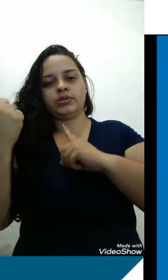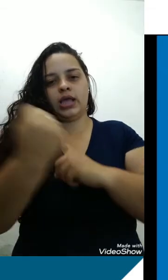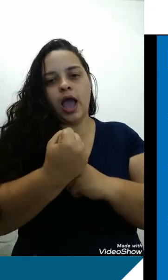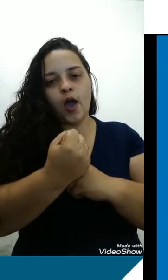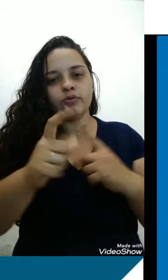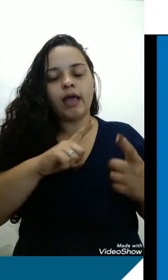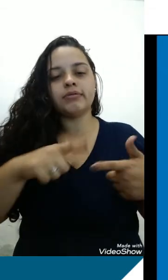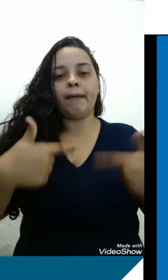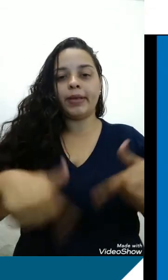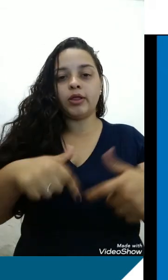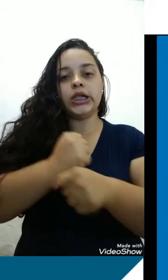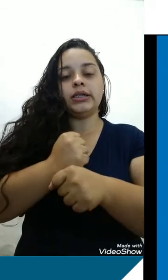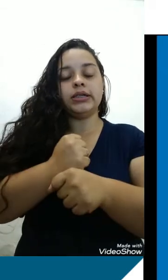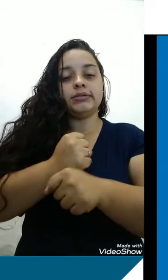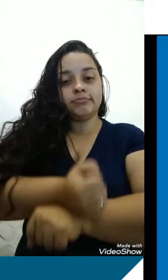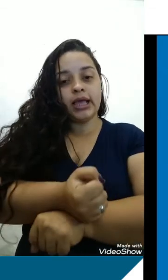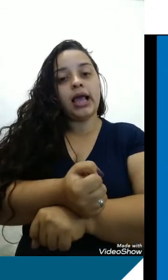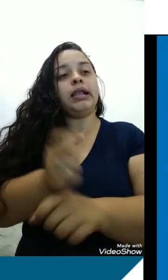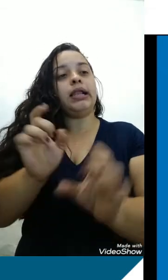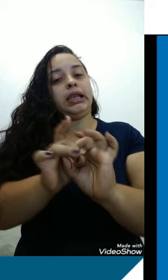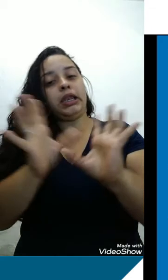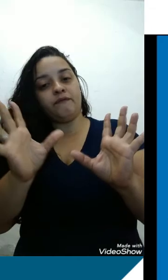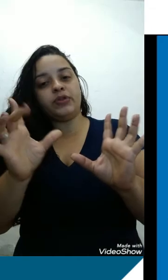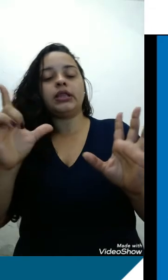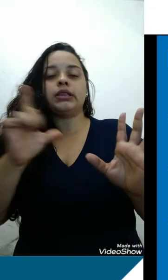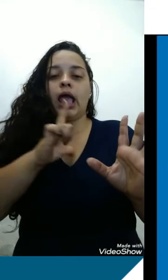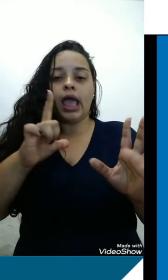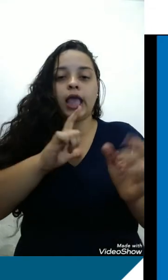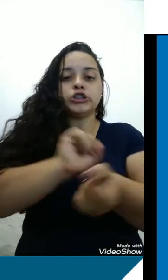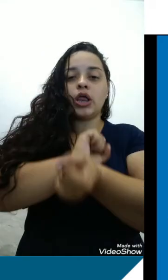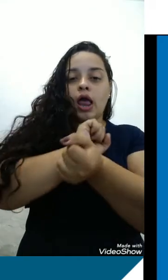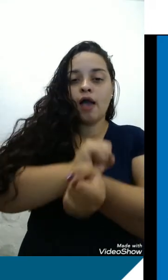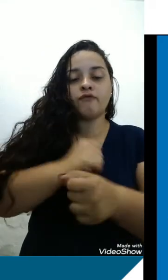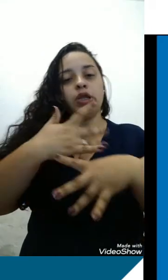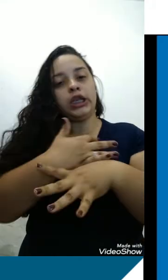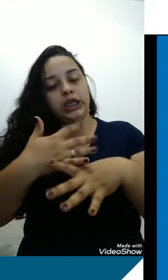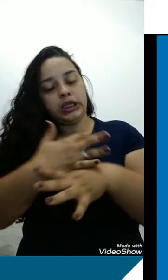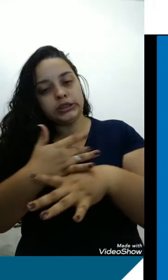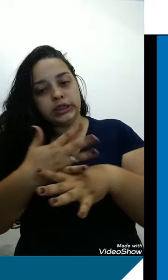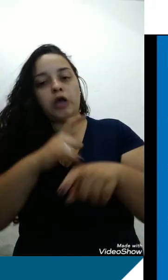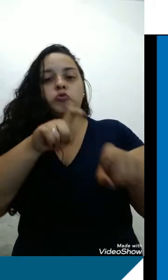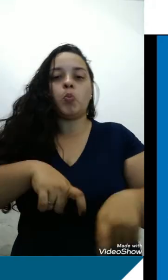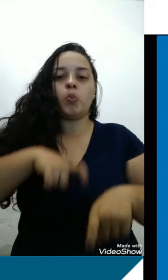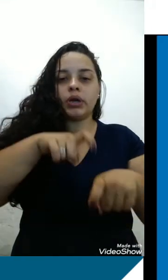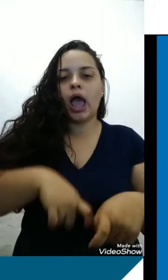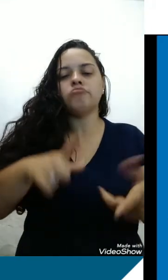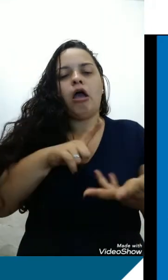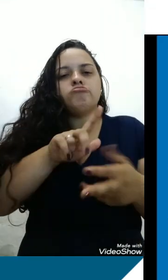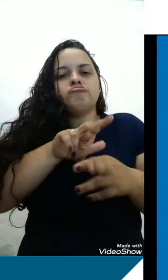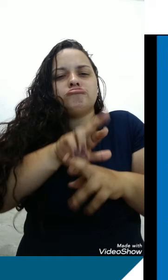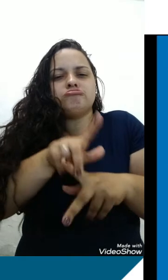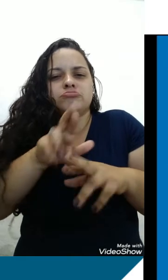Trabalhadores livres, trabalhadores urbanos, trabalhadores escravizados, trabalhadores rurais, as diferentes atividades às